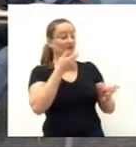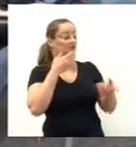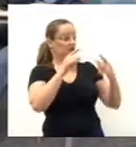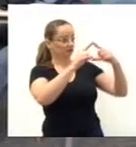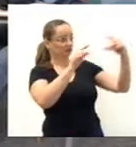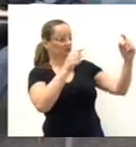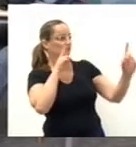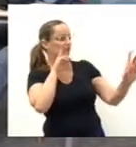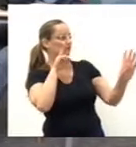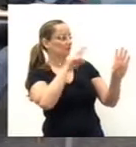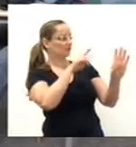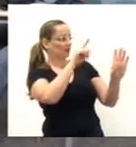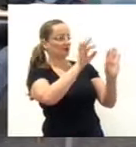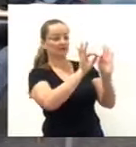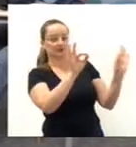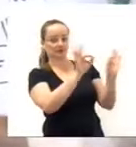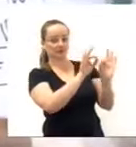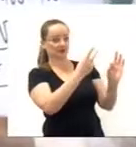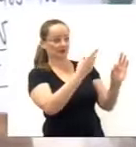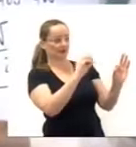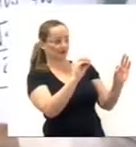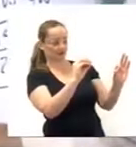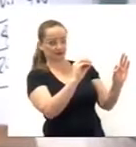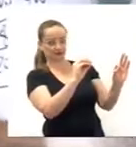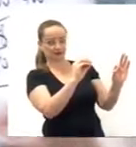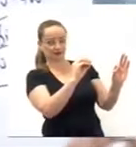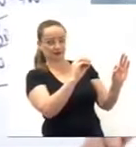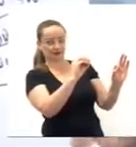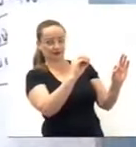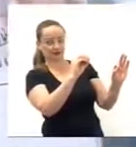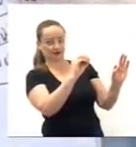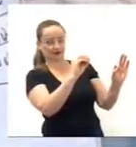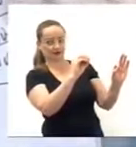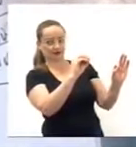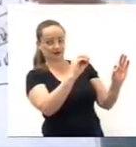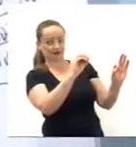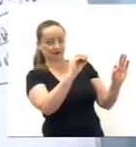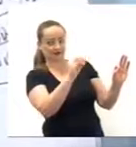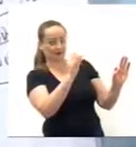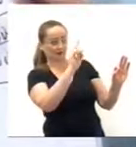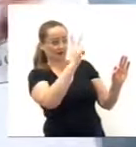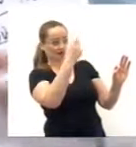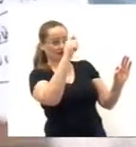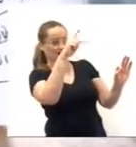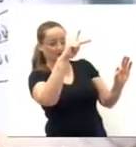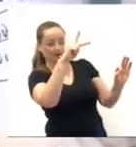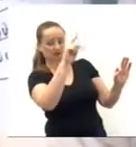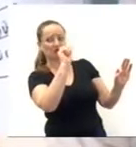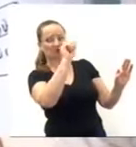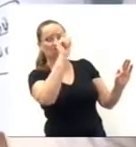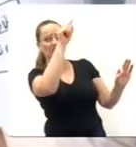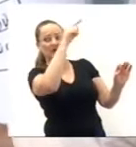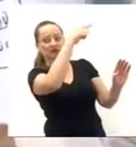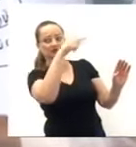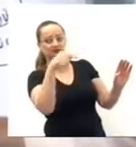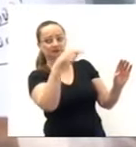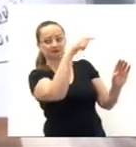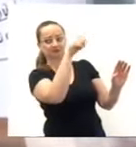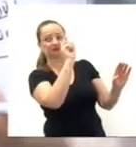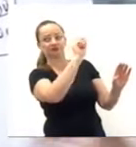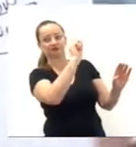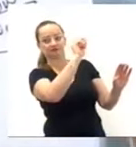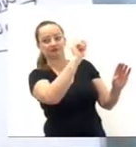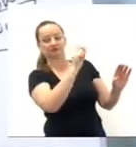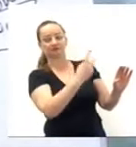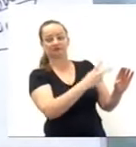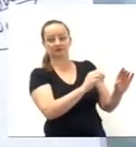Cateto oposto, essa medida, 20 sobre a hipotenusa. Qual é a hipotenusa? 20